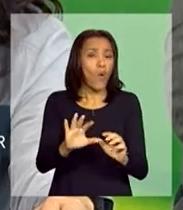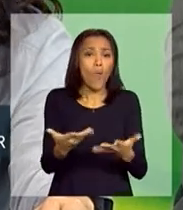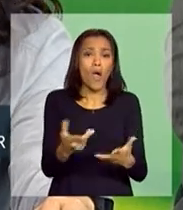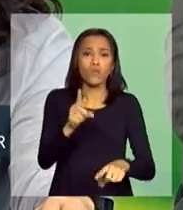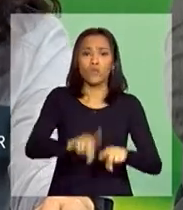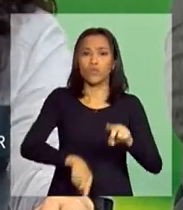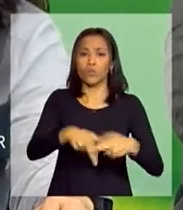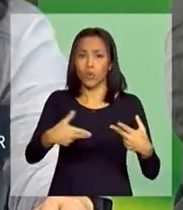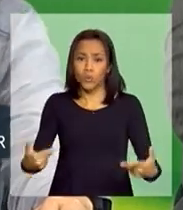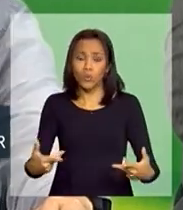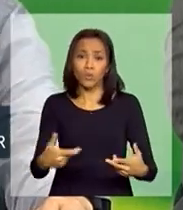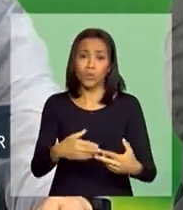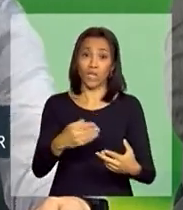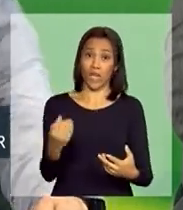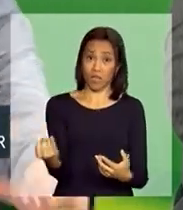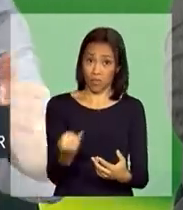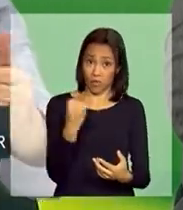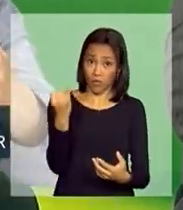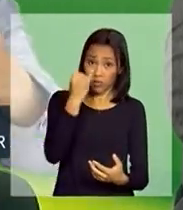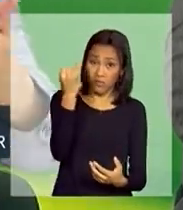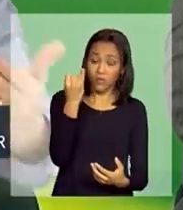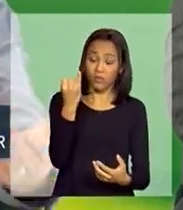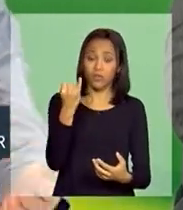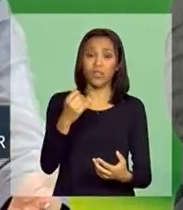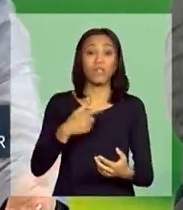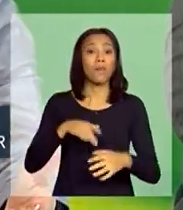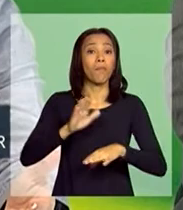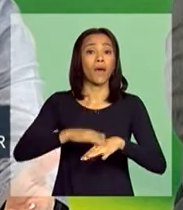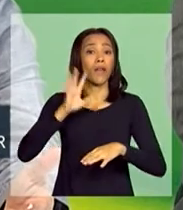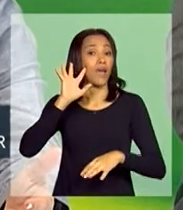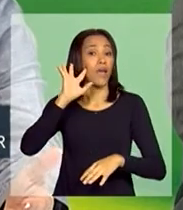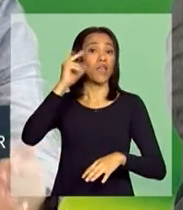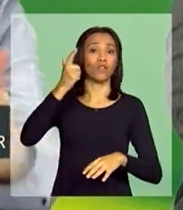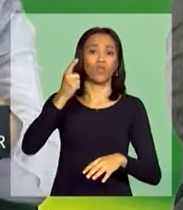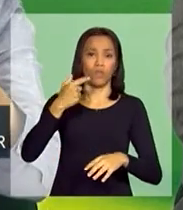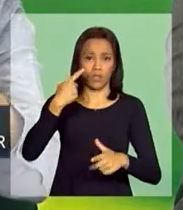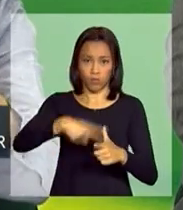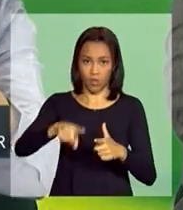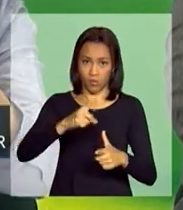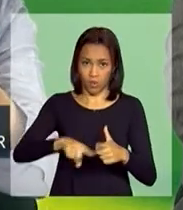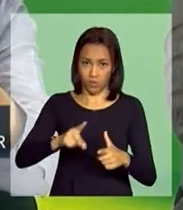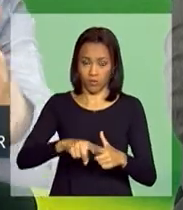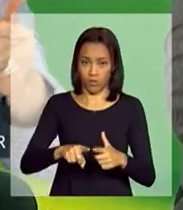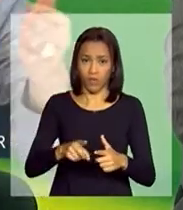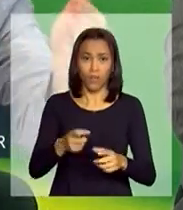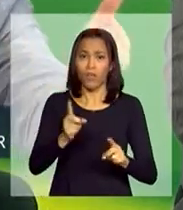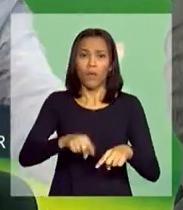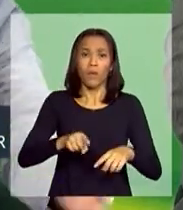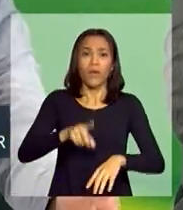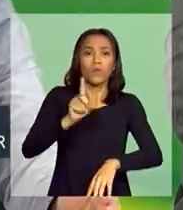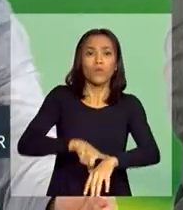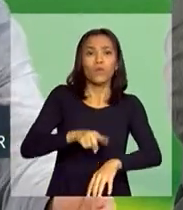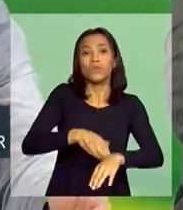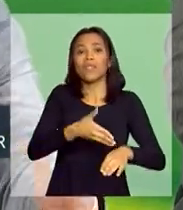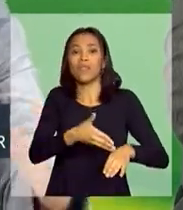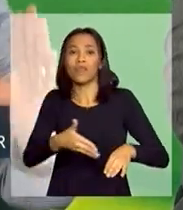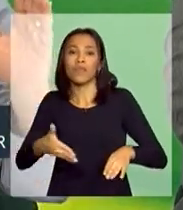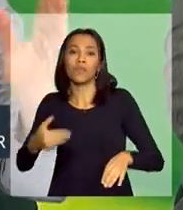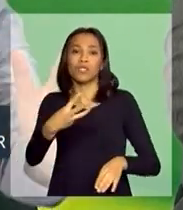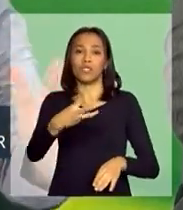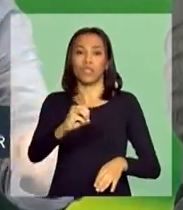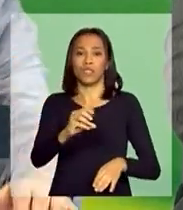produtos essenciais e portanto uma solução imediata não aquele prazo dos 30 dias